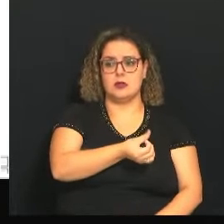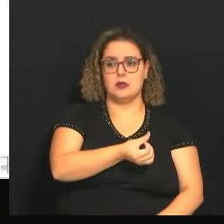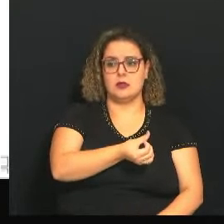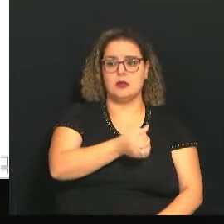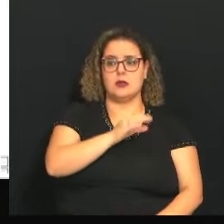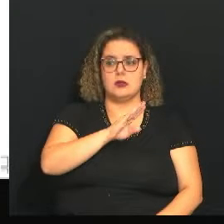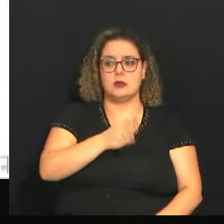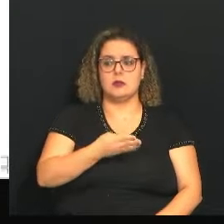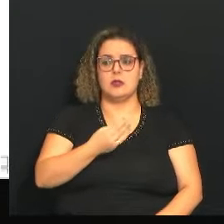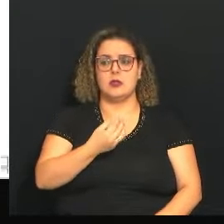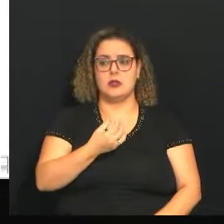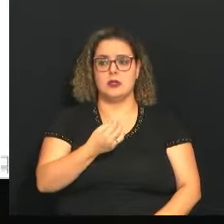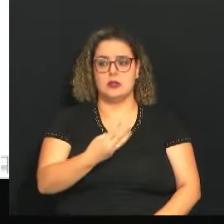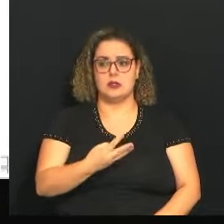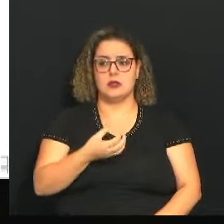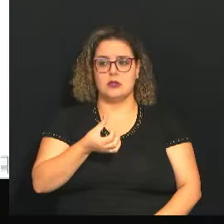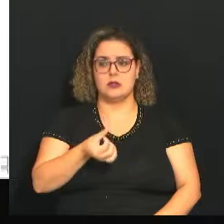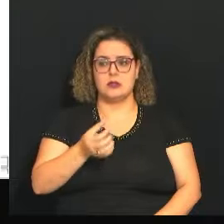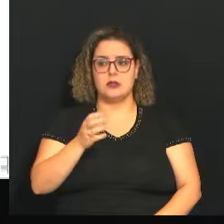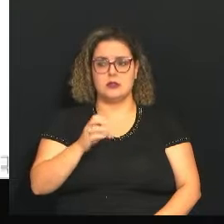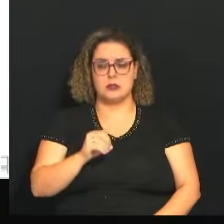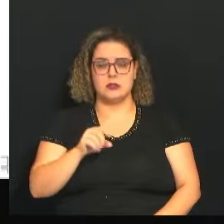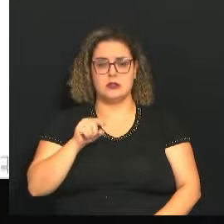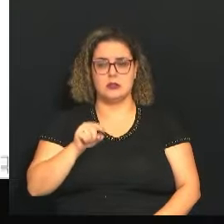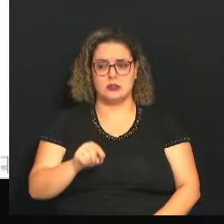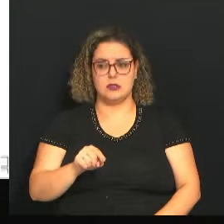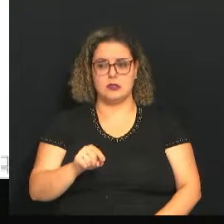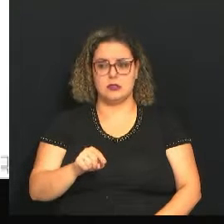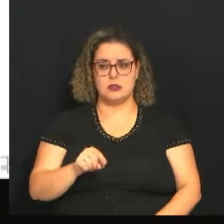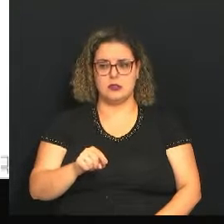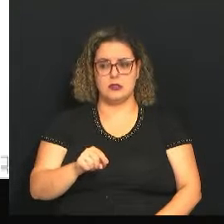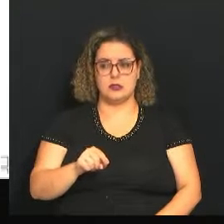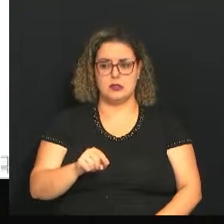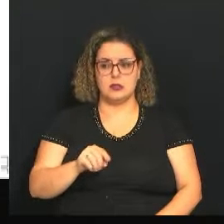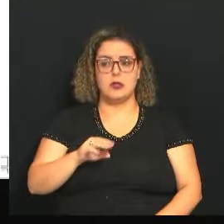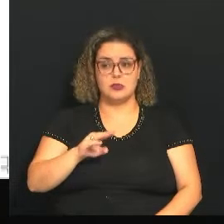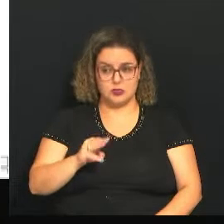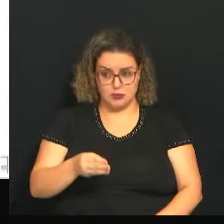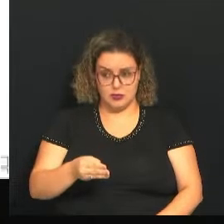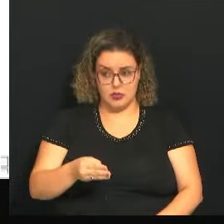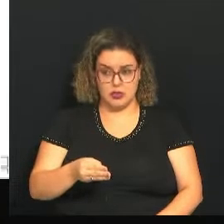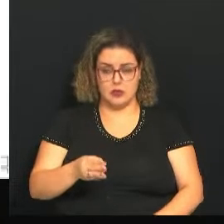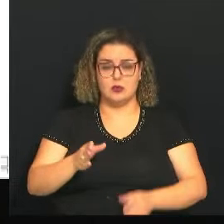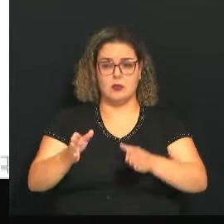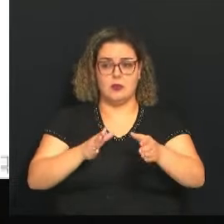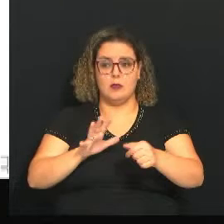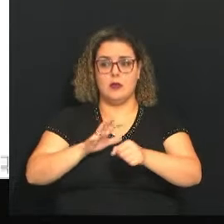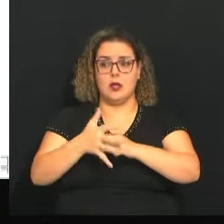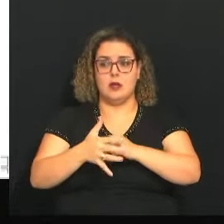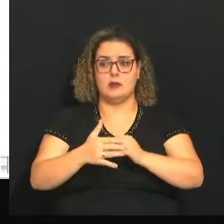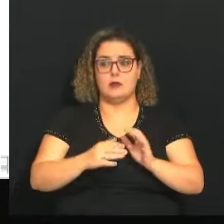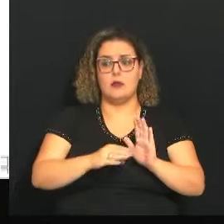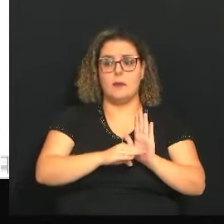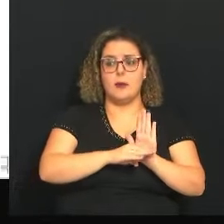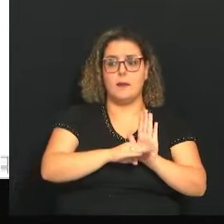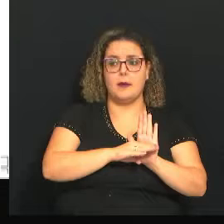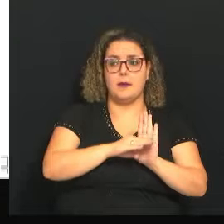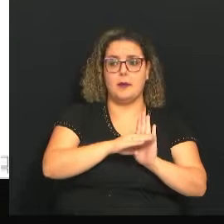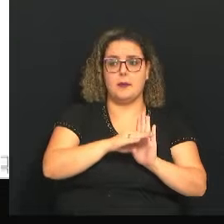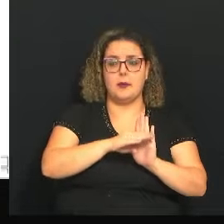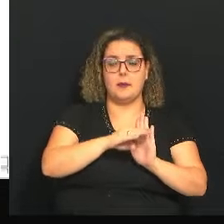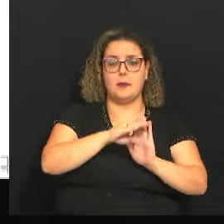6.360, valores corrigidos, tá? Em 2020. Em plena pandemia, né? Teve um crescimento a